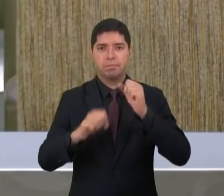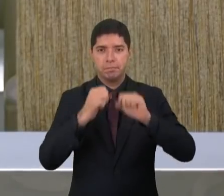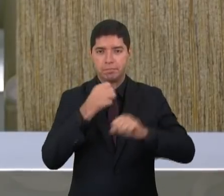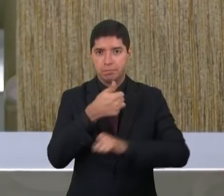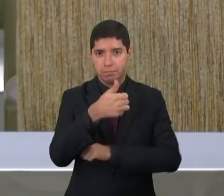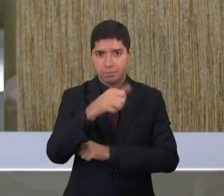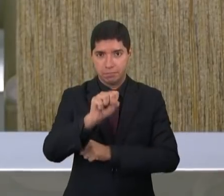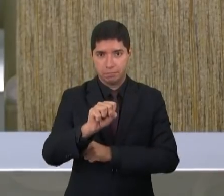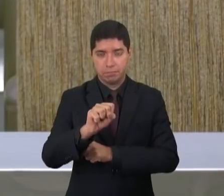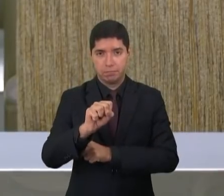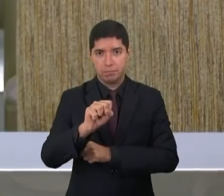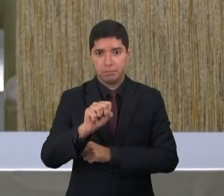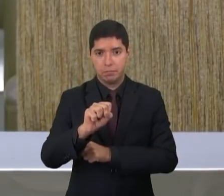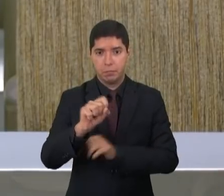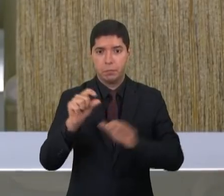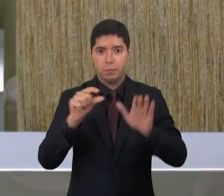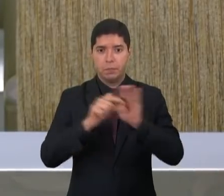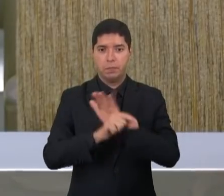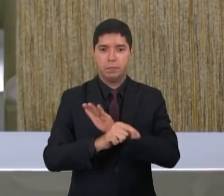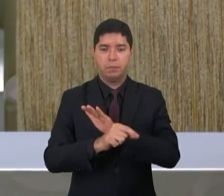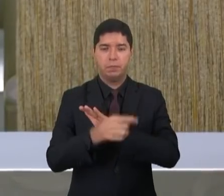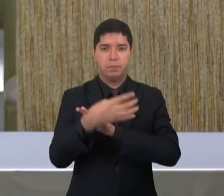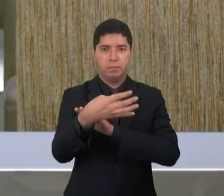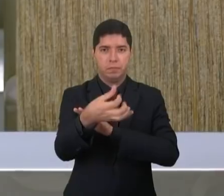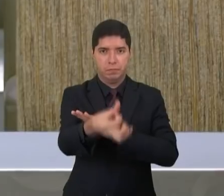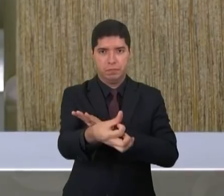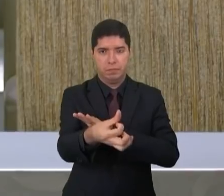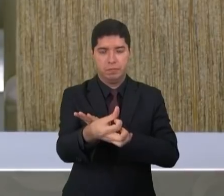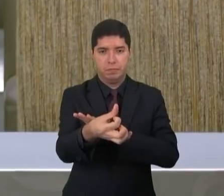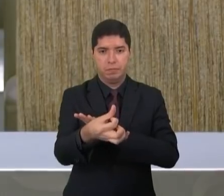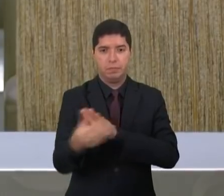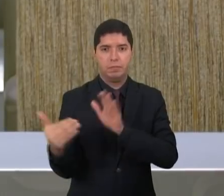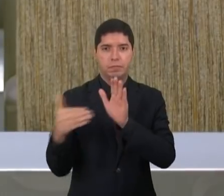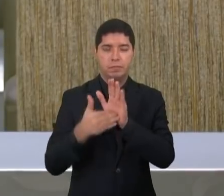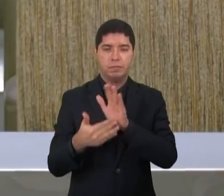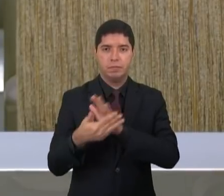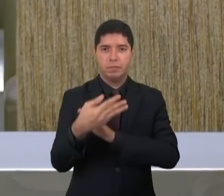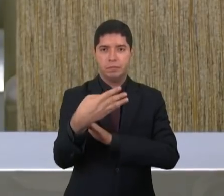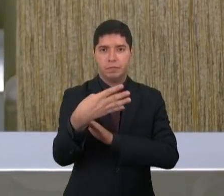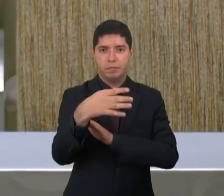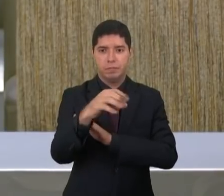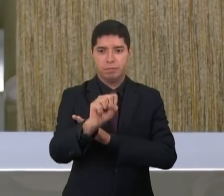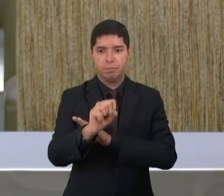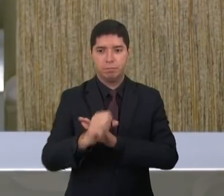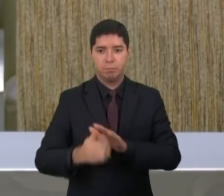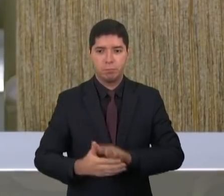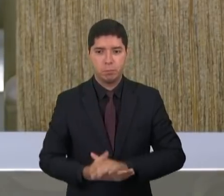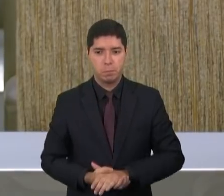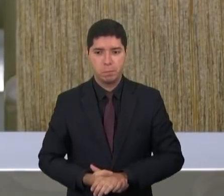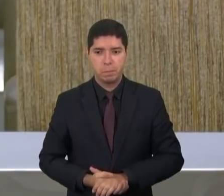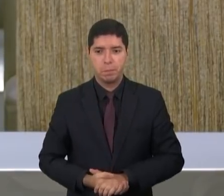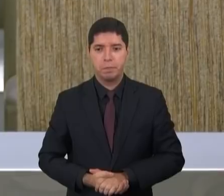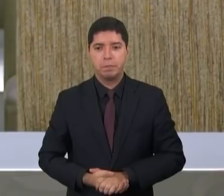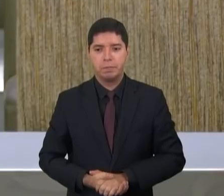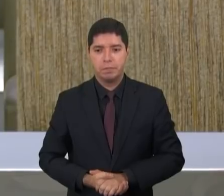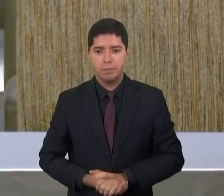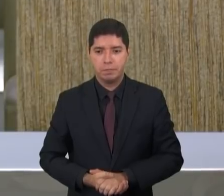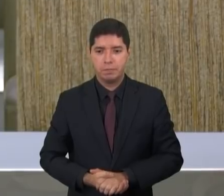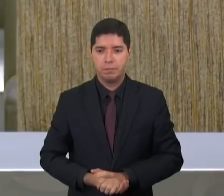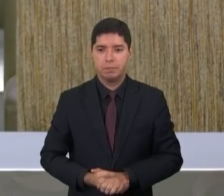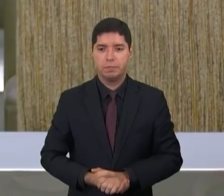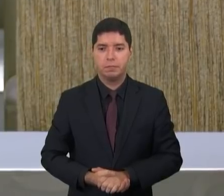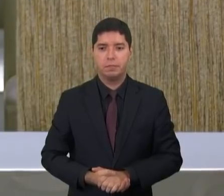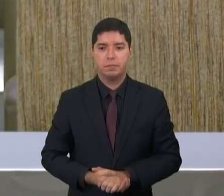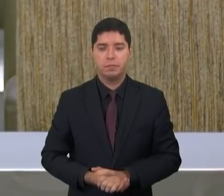18 e o verso de número 46 a 48 diz assim a palavra de Deus: o Senhor